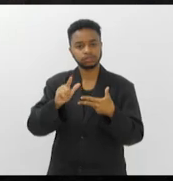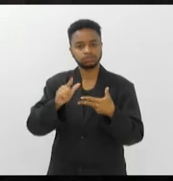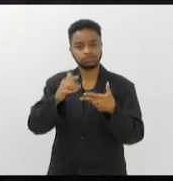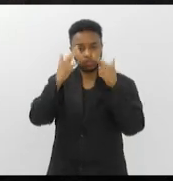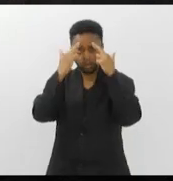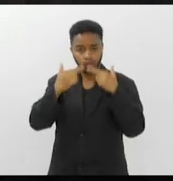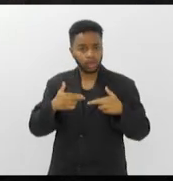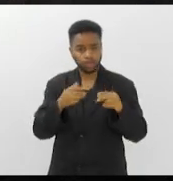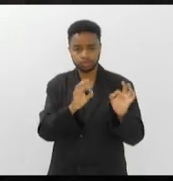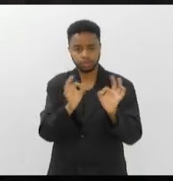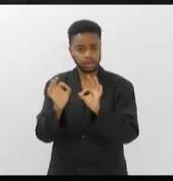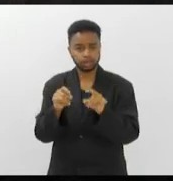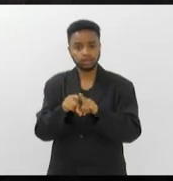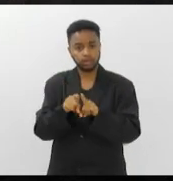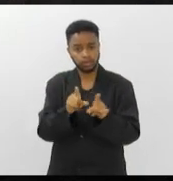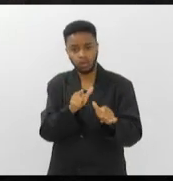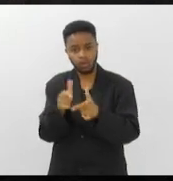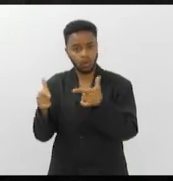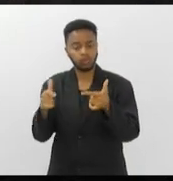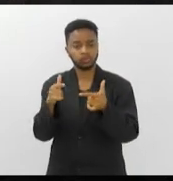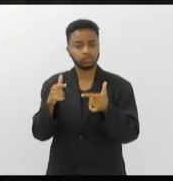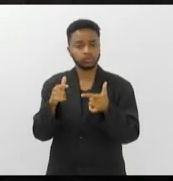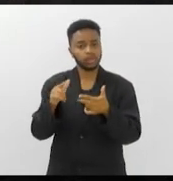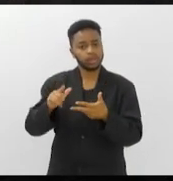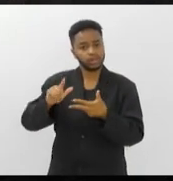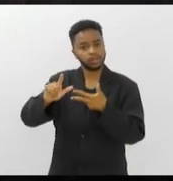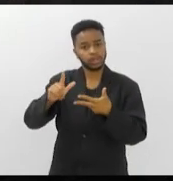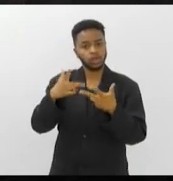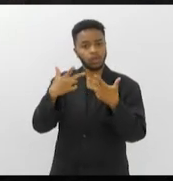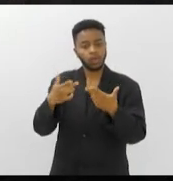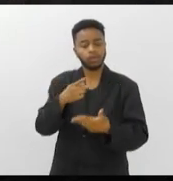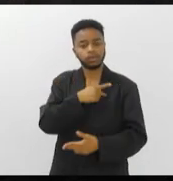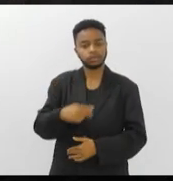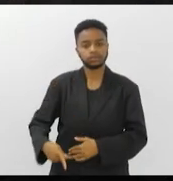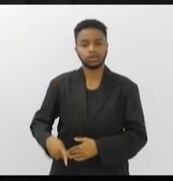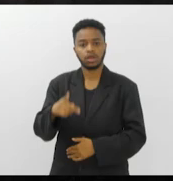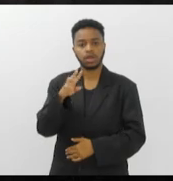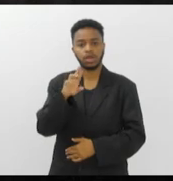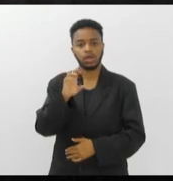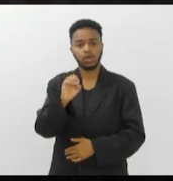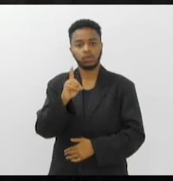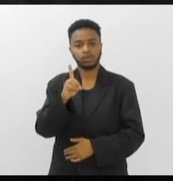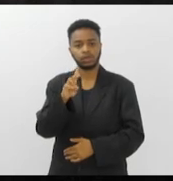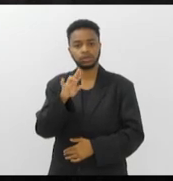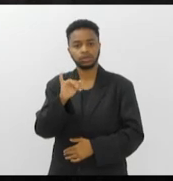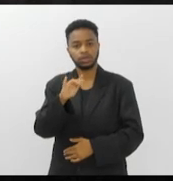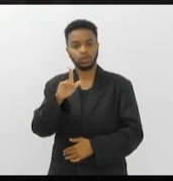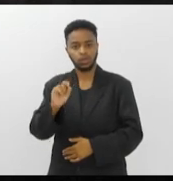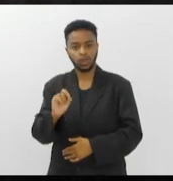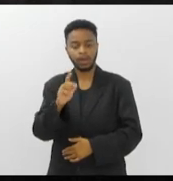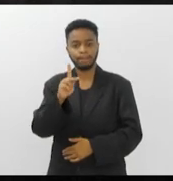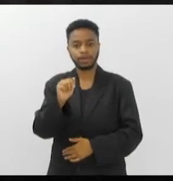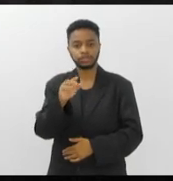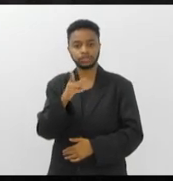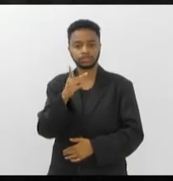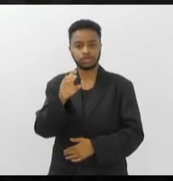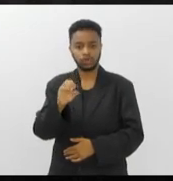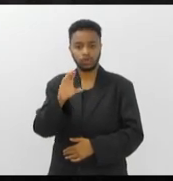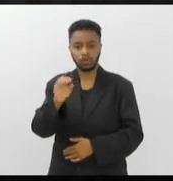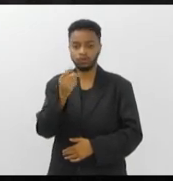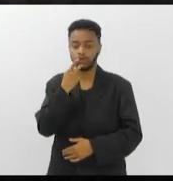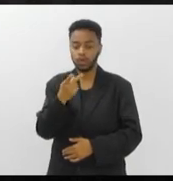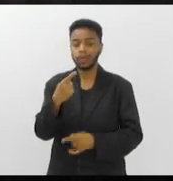desrespeitado como todo legislativo, como o próprio presidente Rodrigo Pacheco falou. situações que